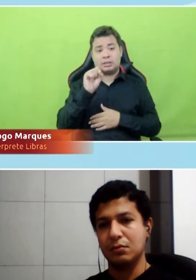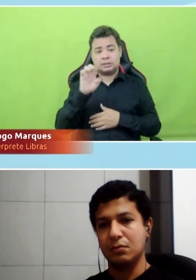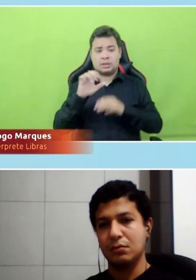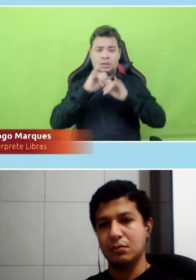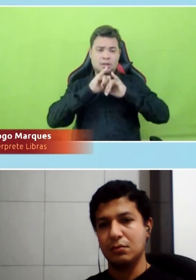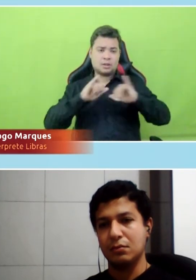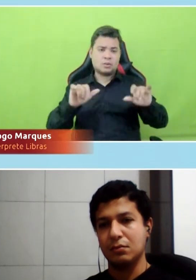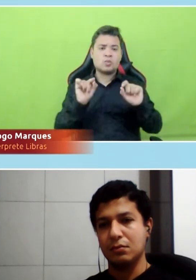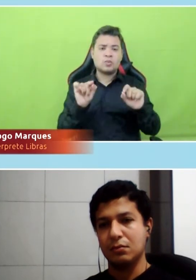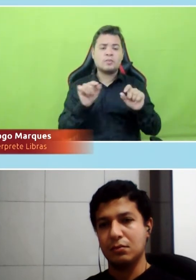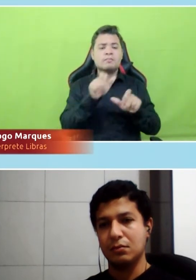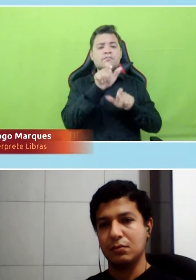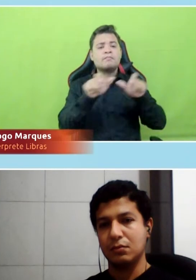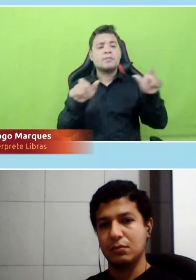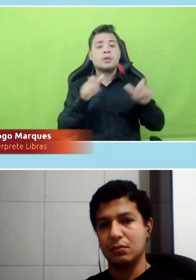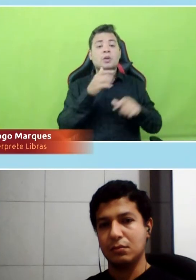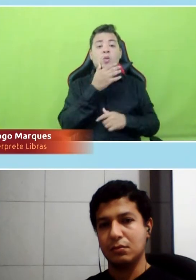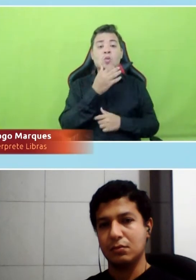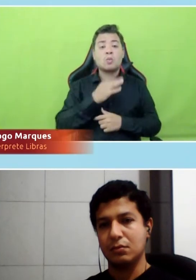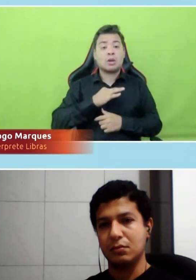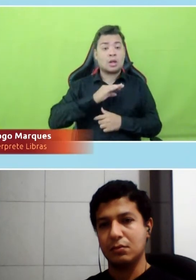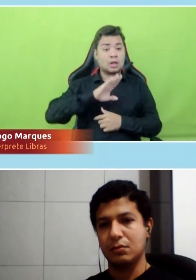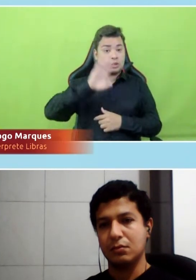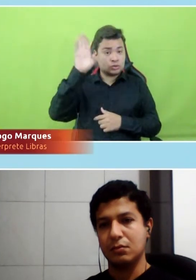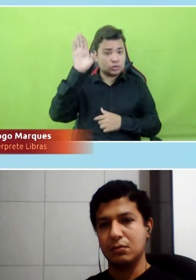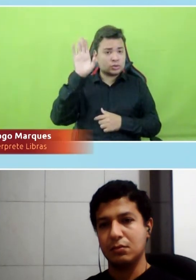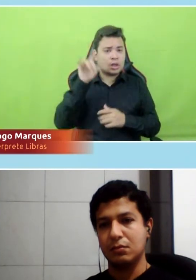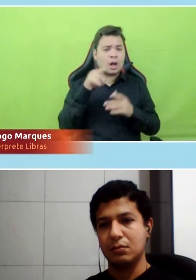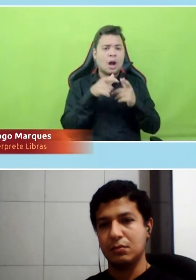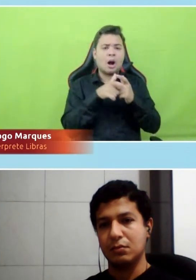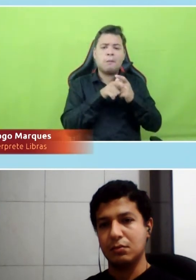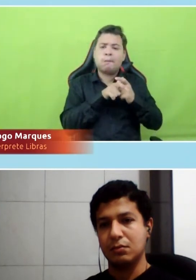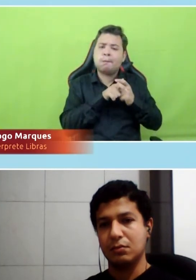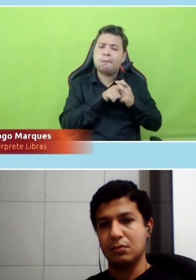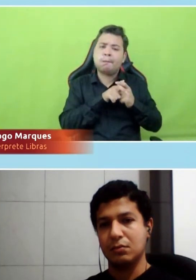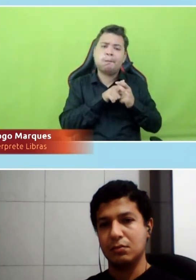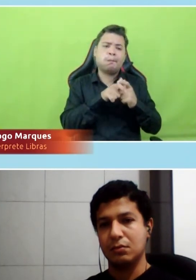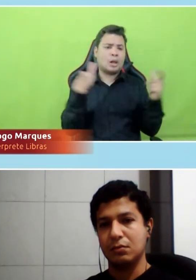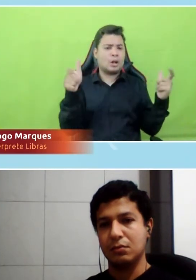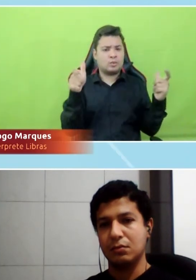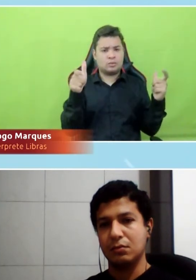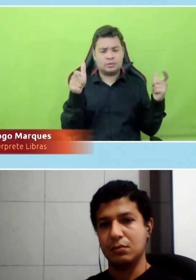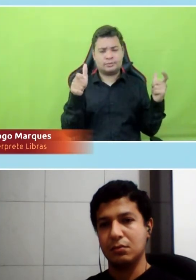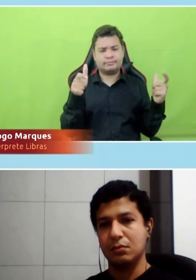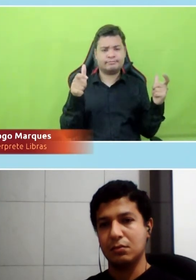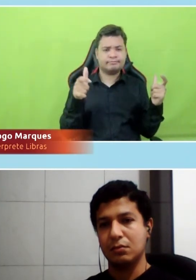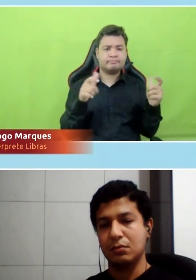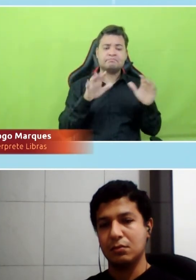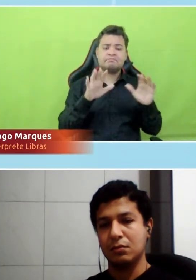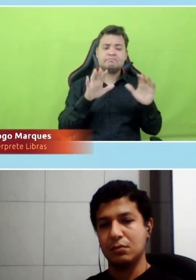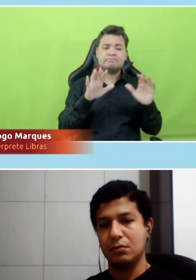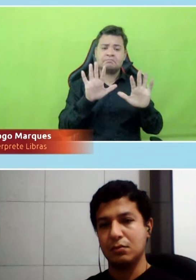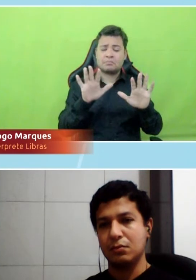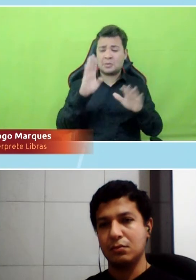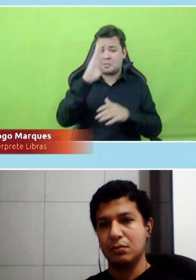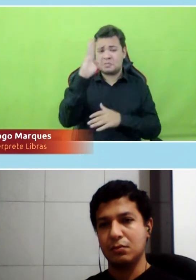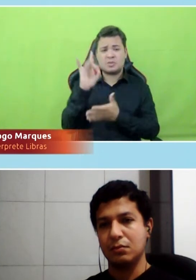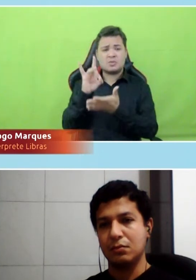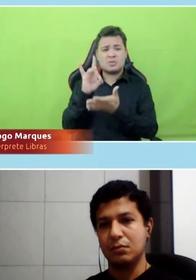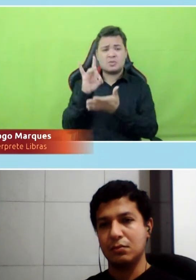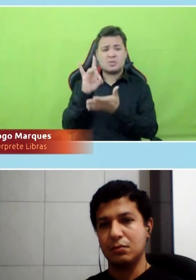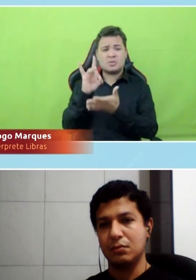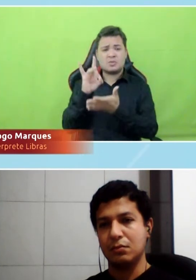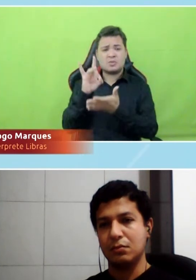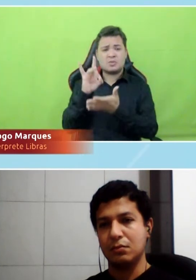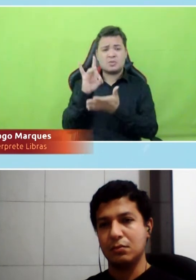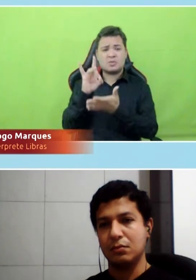sexo masculino são maioria em todos os cargos, o que vai na contramão da realidade brasileira, já que mais de